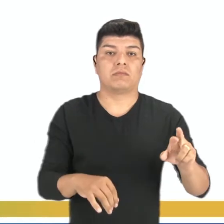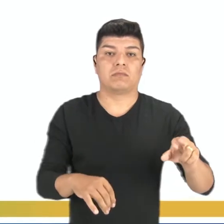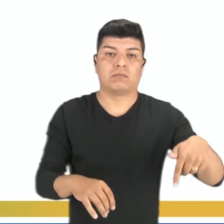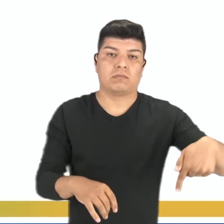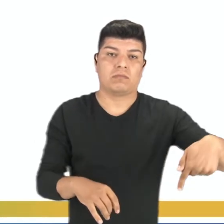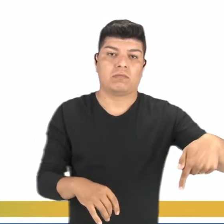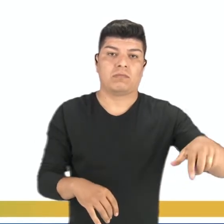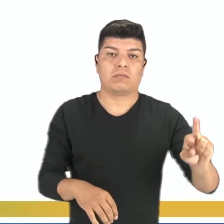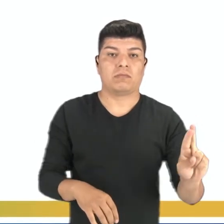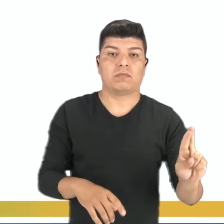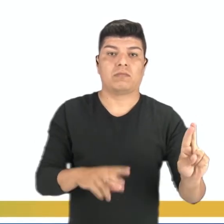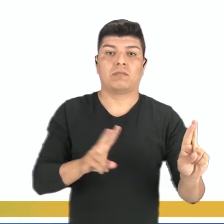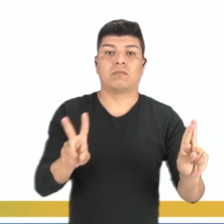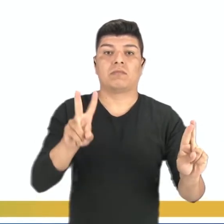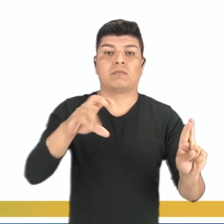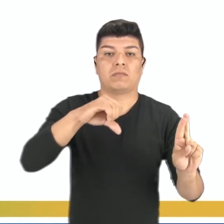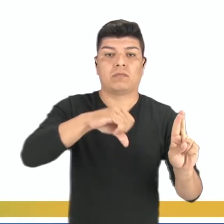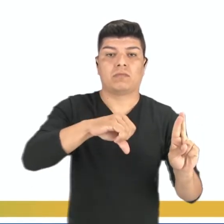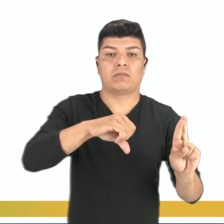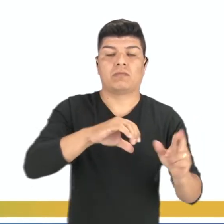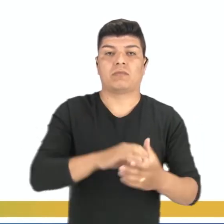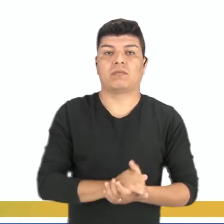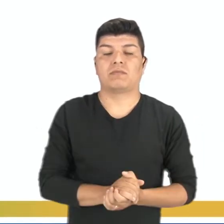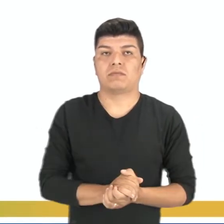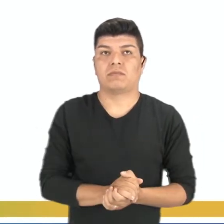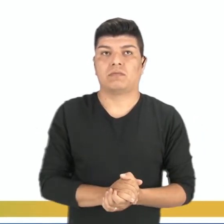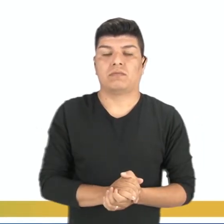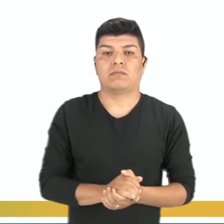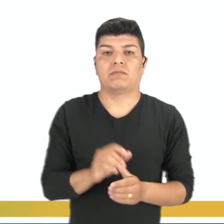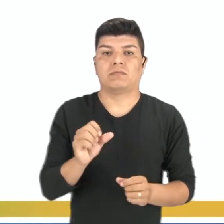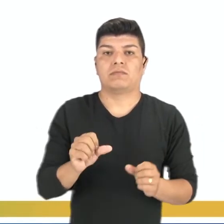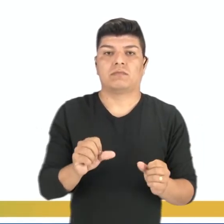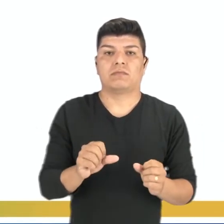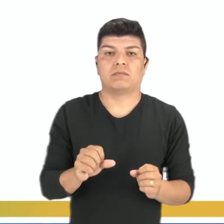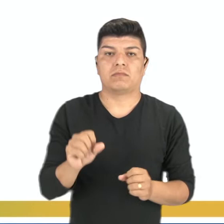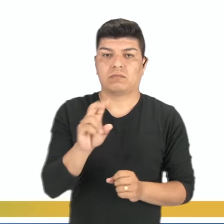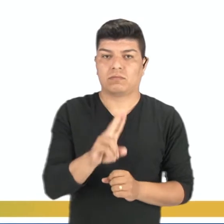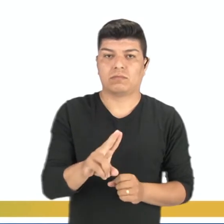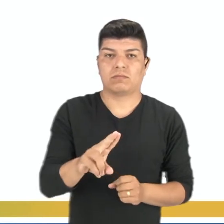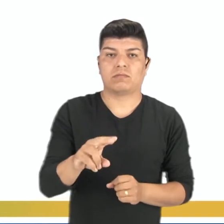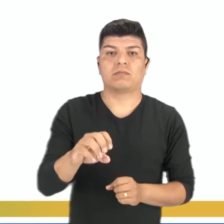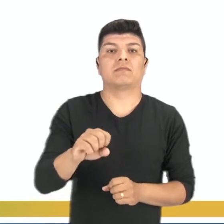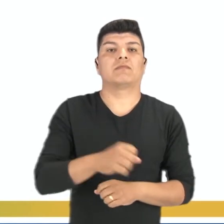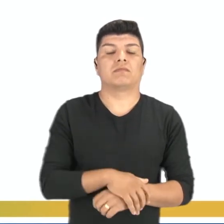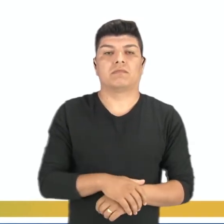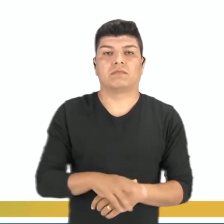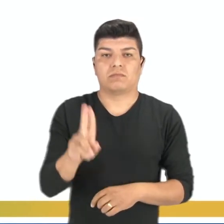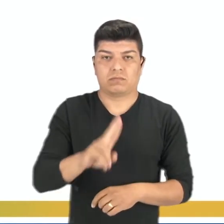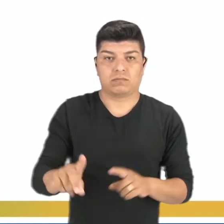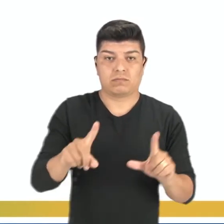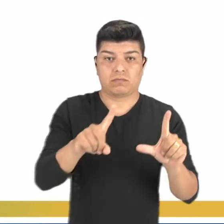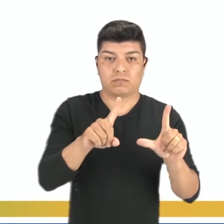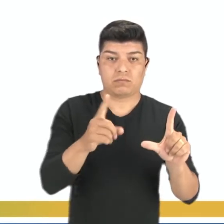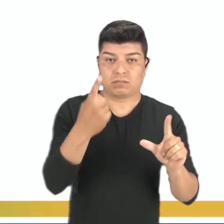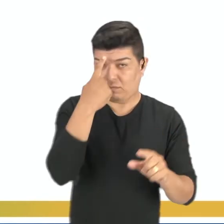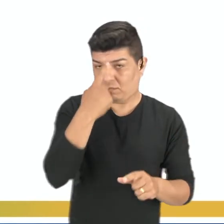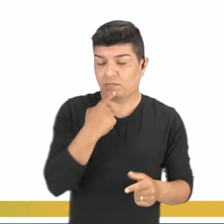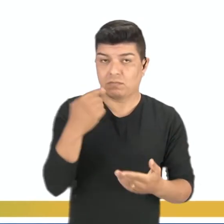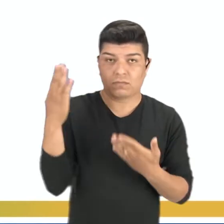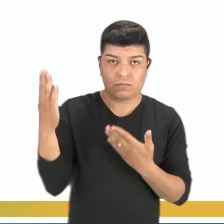que tem valor 9. É a parte da hipotenusa aí do nosso triângulo. Observe